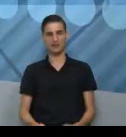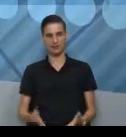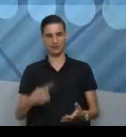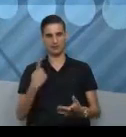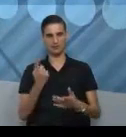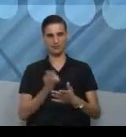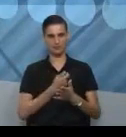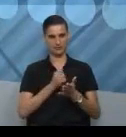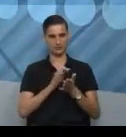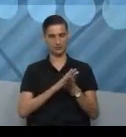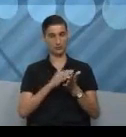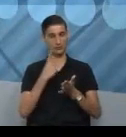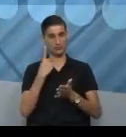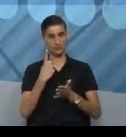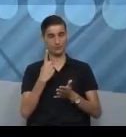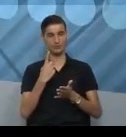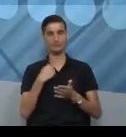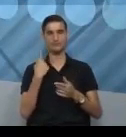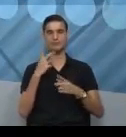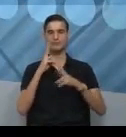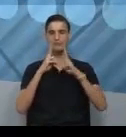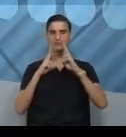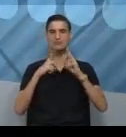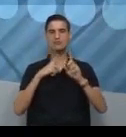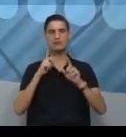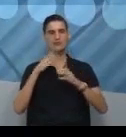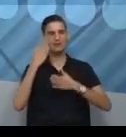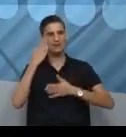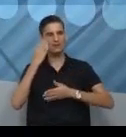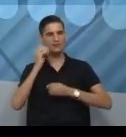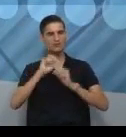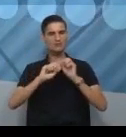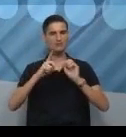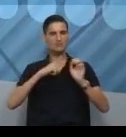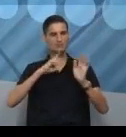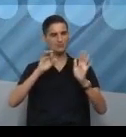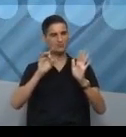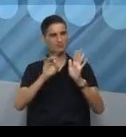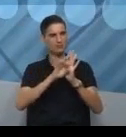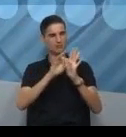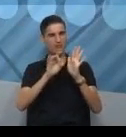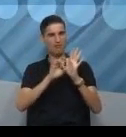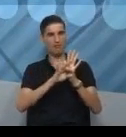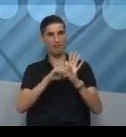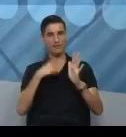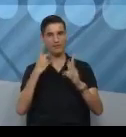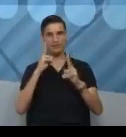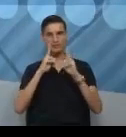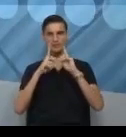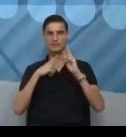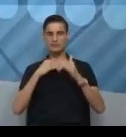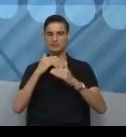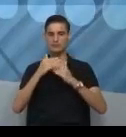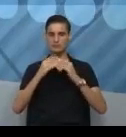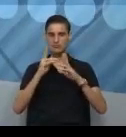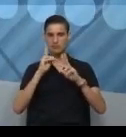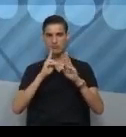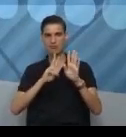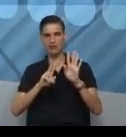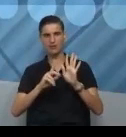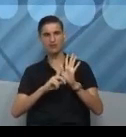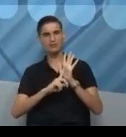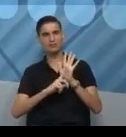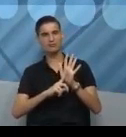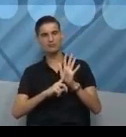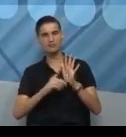Nessa situação problema de número 1, nós vamos aí entender, né, a situação e nela nós vamos ter que deduzir,